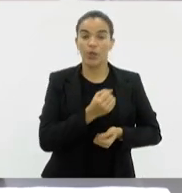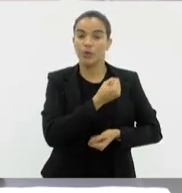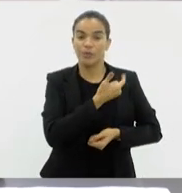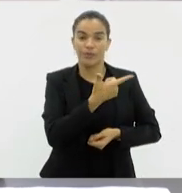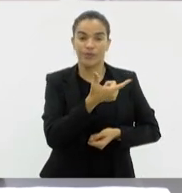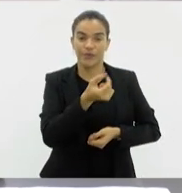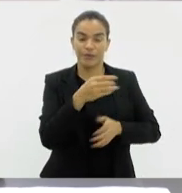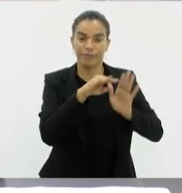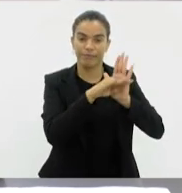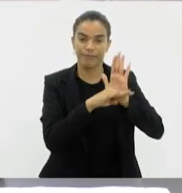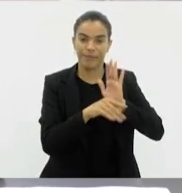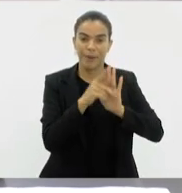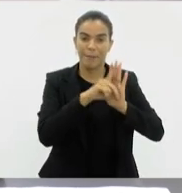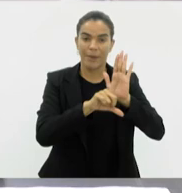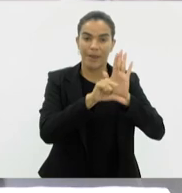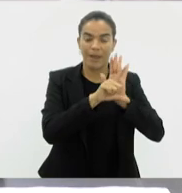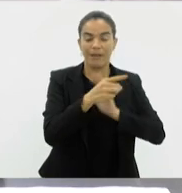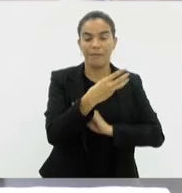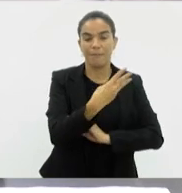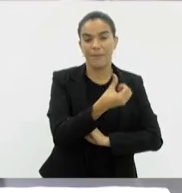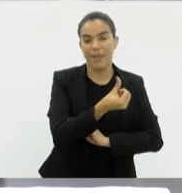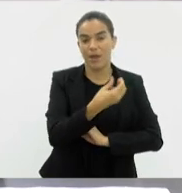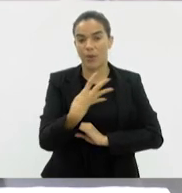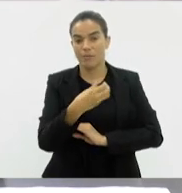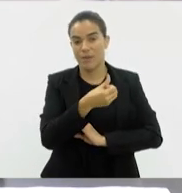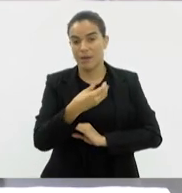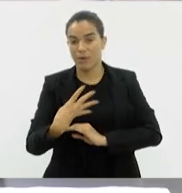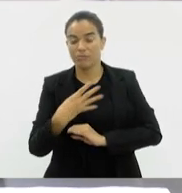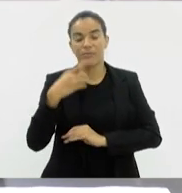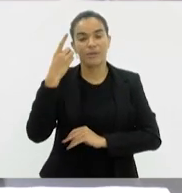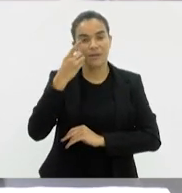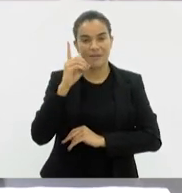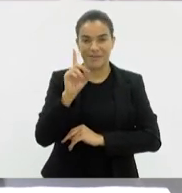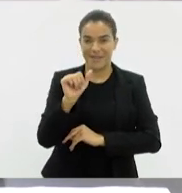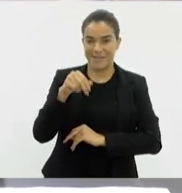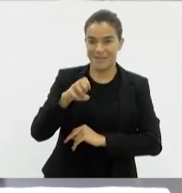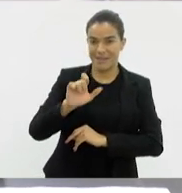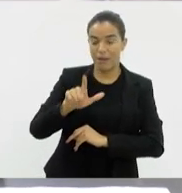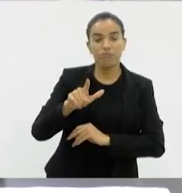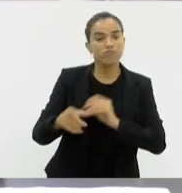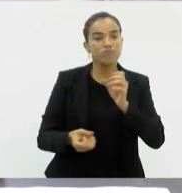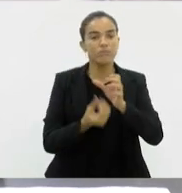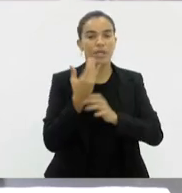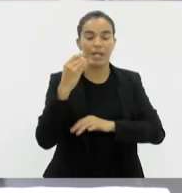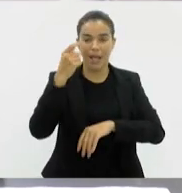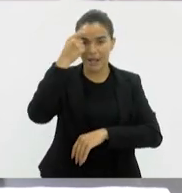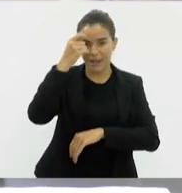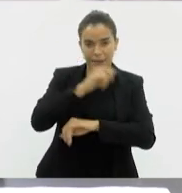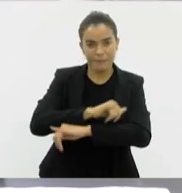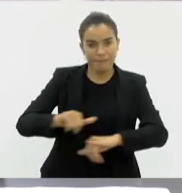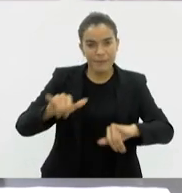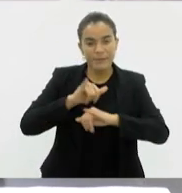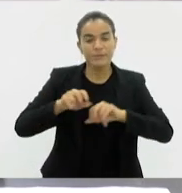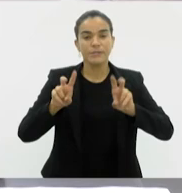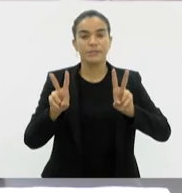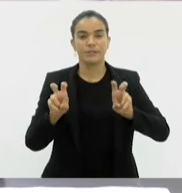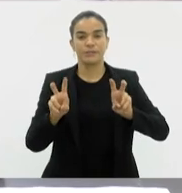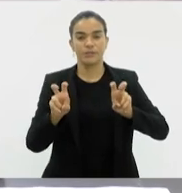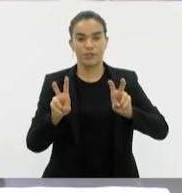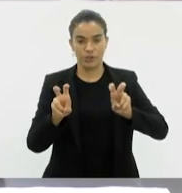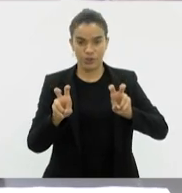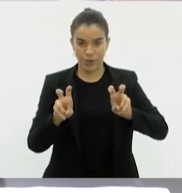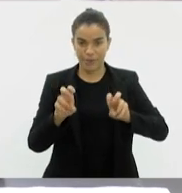pauta. PL 464 de 23, de autoria do deputado Daniel Librelon, que institui a campanha de conscientização sobre